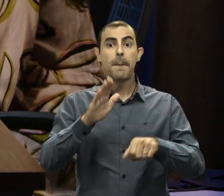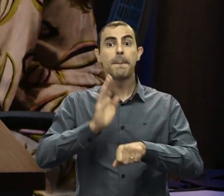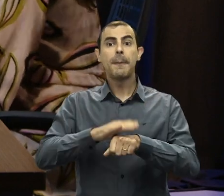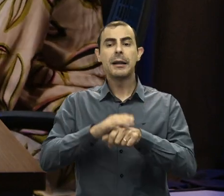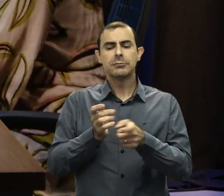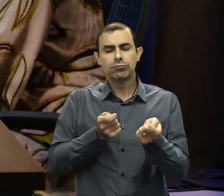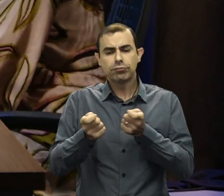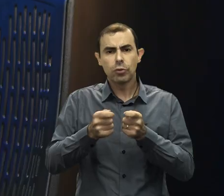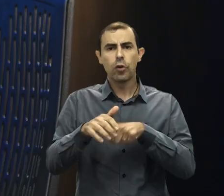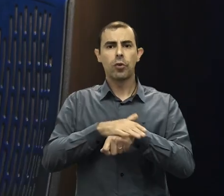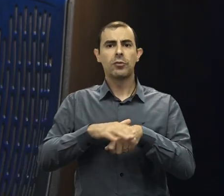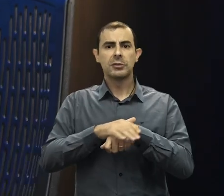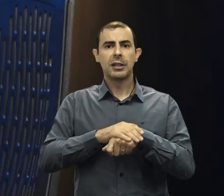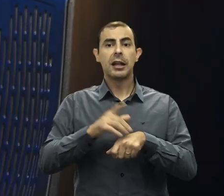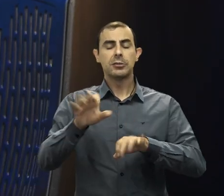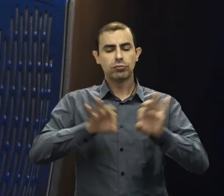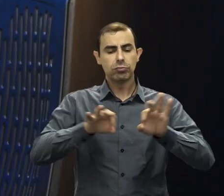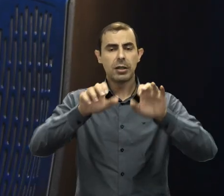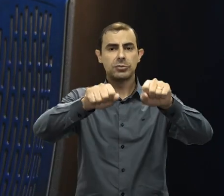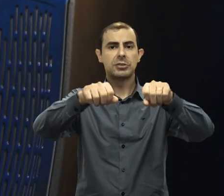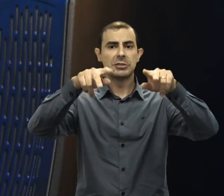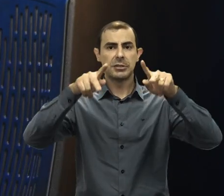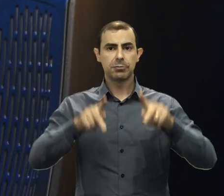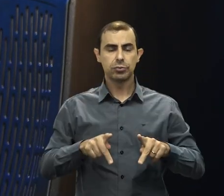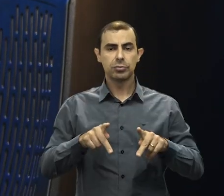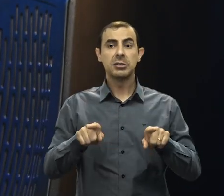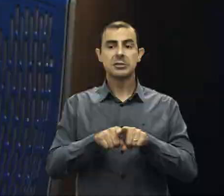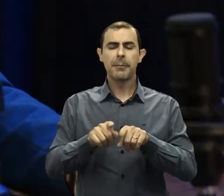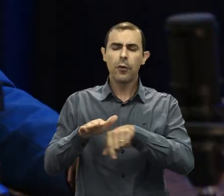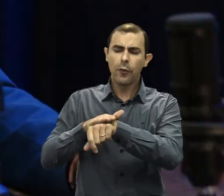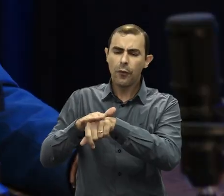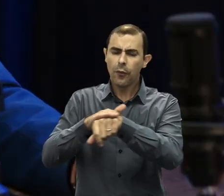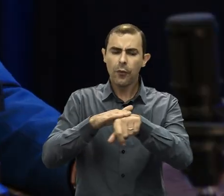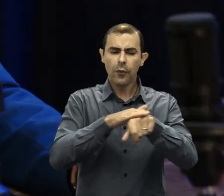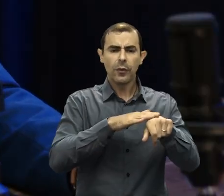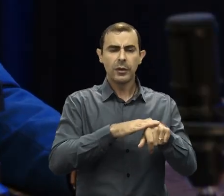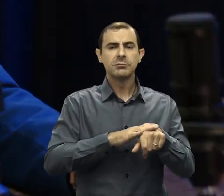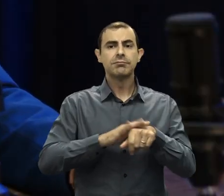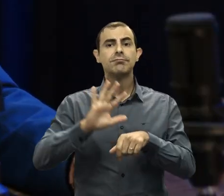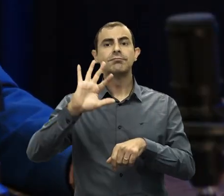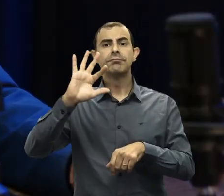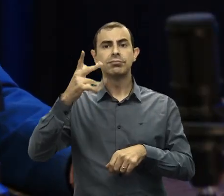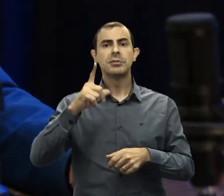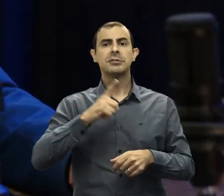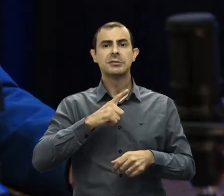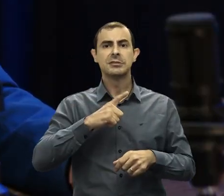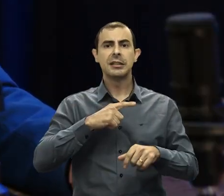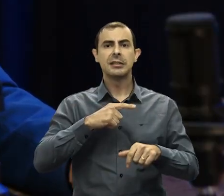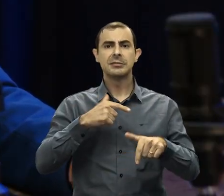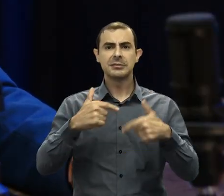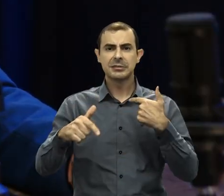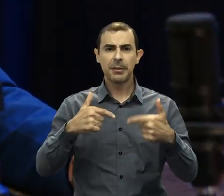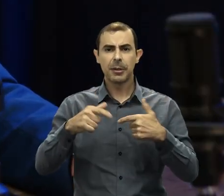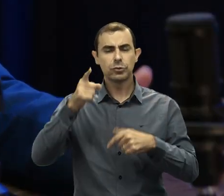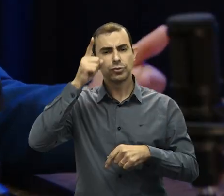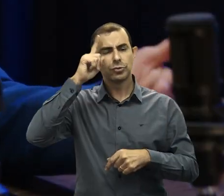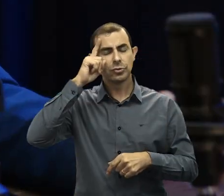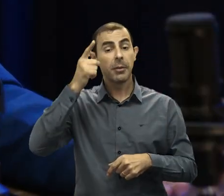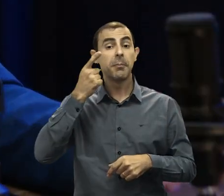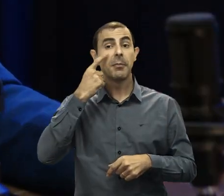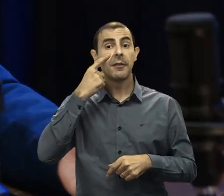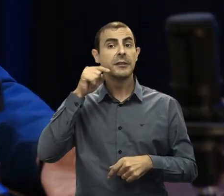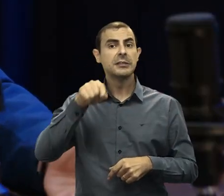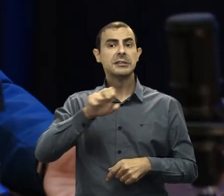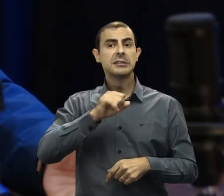conversada, fazemos audiências, vamos à ponta, falamos com quem é ali, que está ali na ponta do dia a dia, para ver se aquilo lá vai